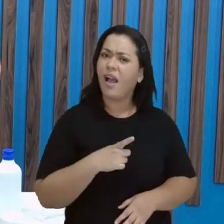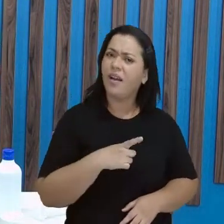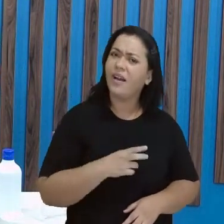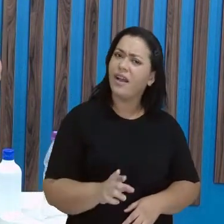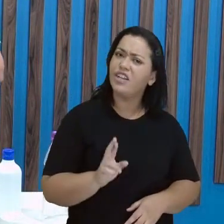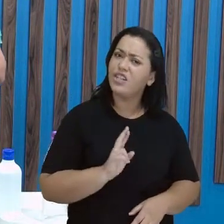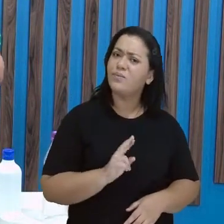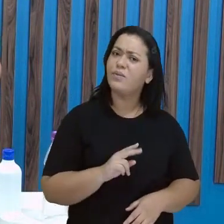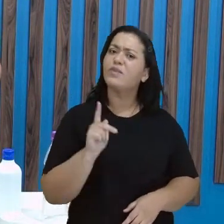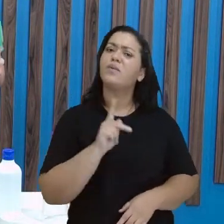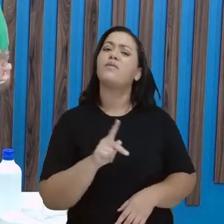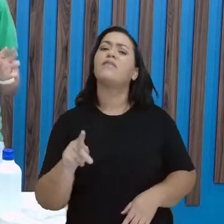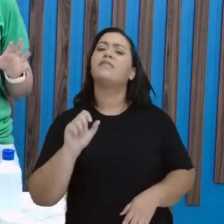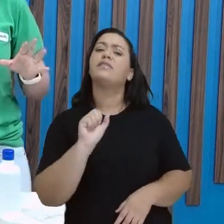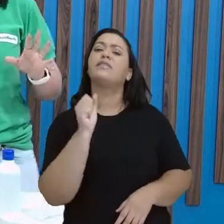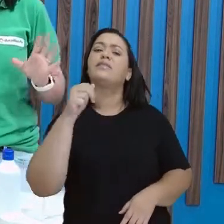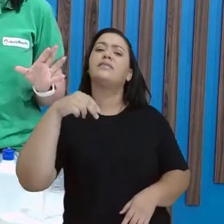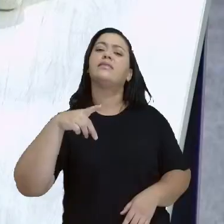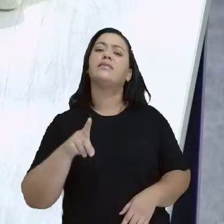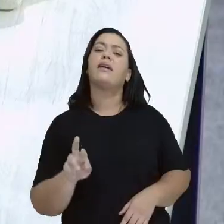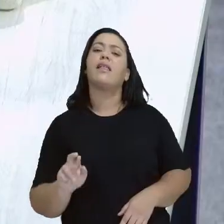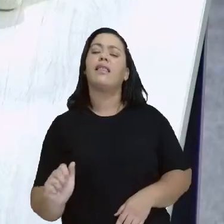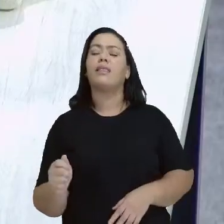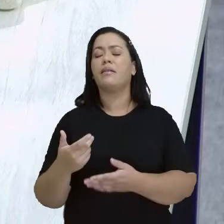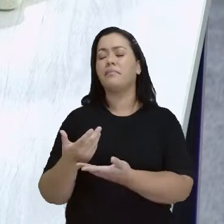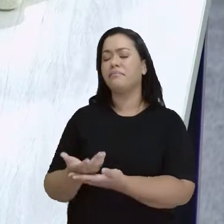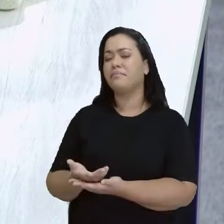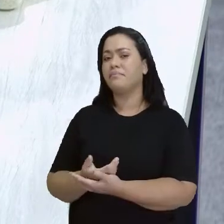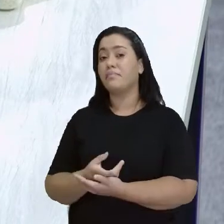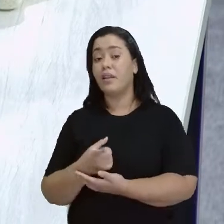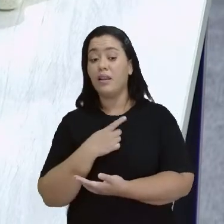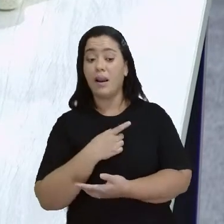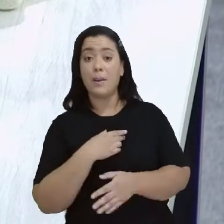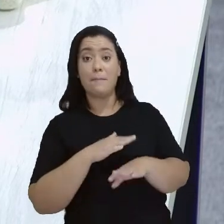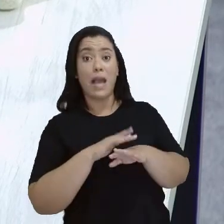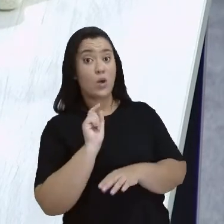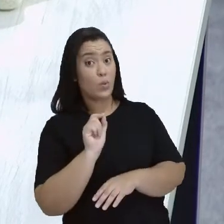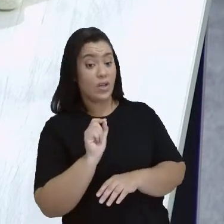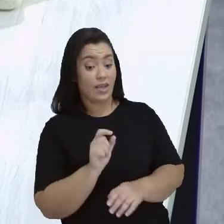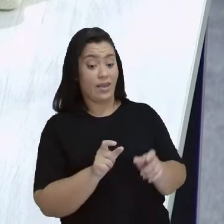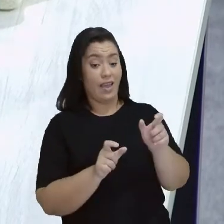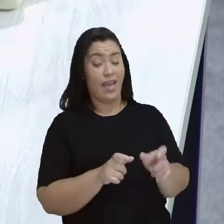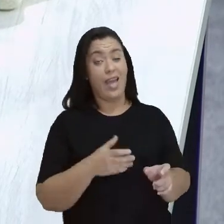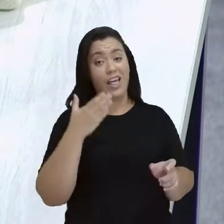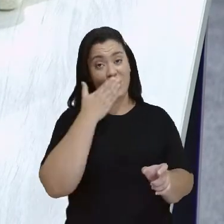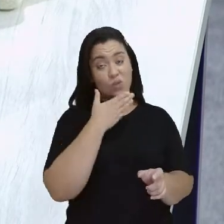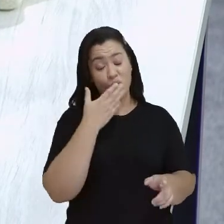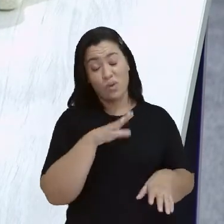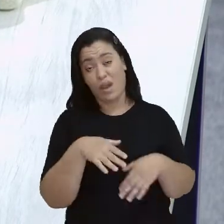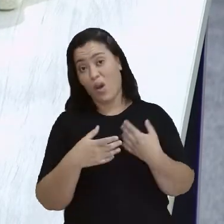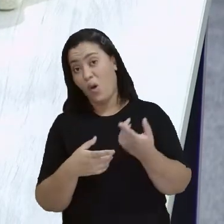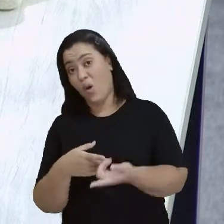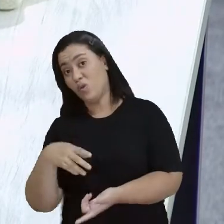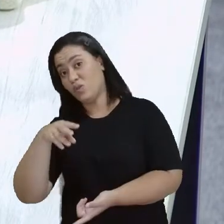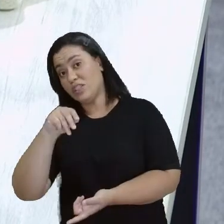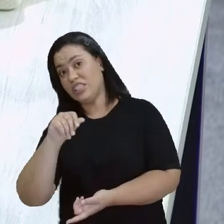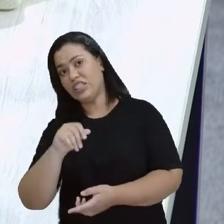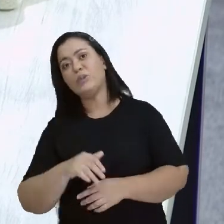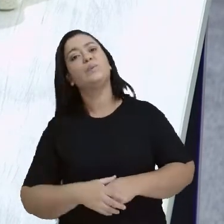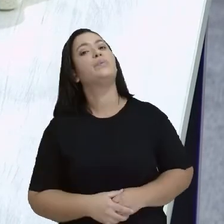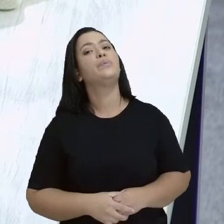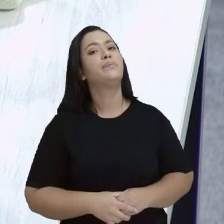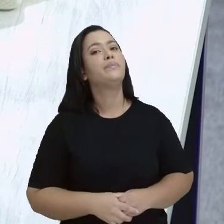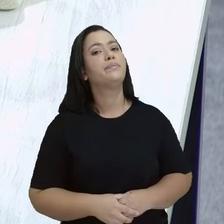professora Sandra. O que é que as crianças estão pensando aí? Onde eu vou ter mais? Uma xícara de açúcar ou uma xícara de